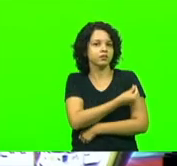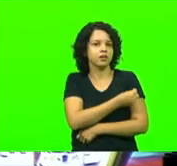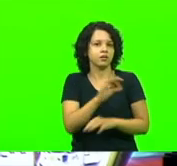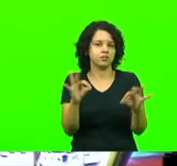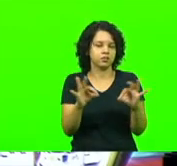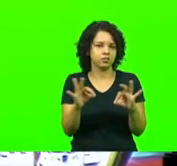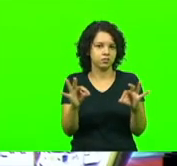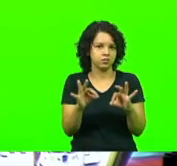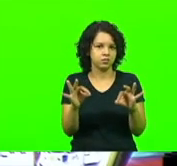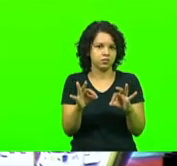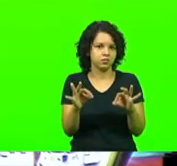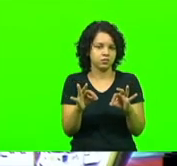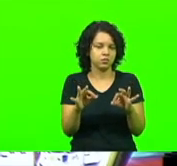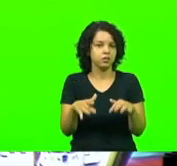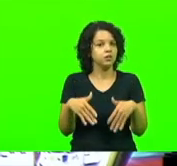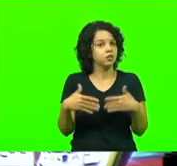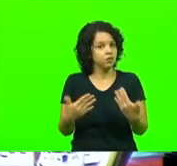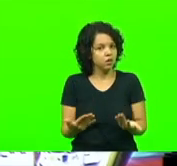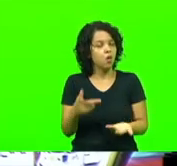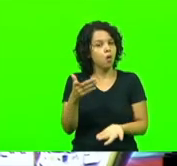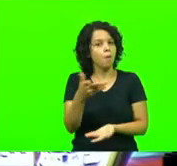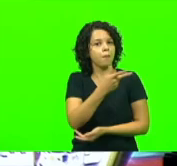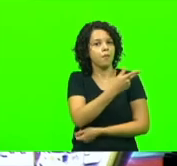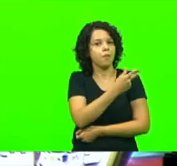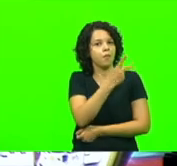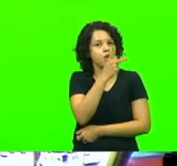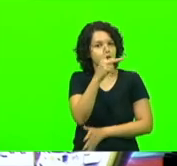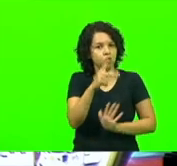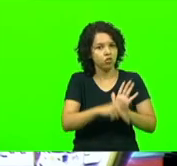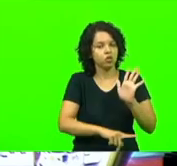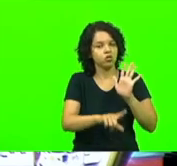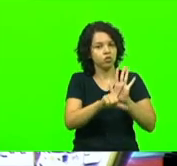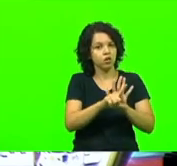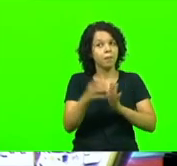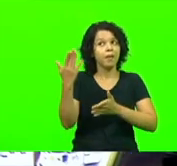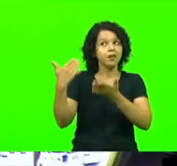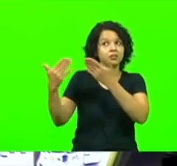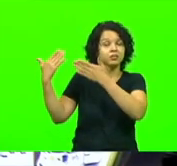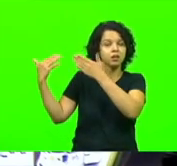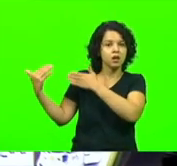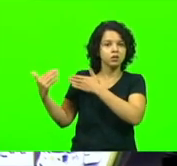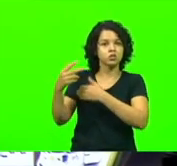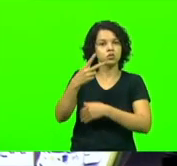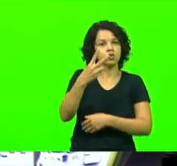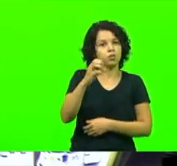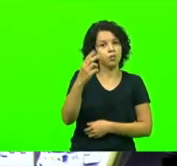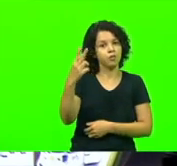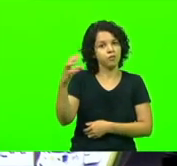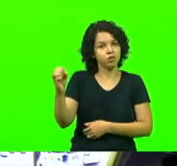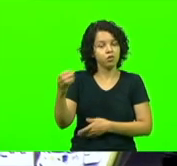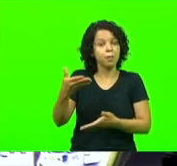Então, esse é um projeto de lei que é lá de 2020, que já perdeu